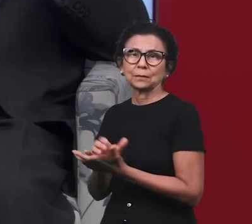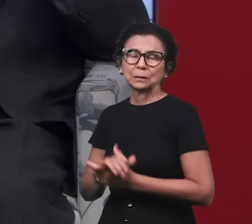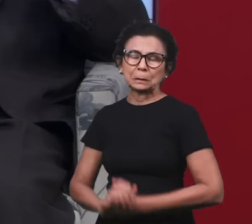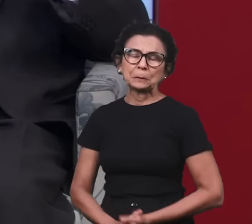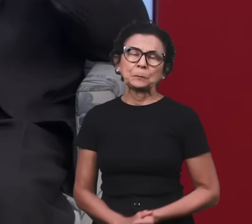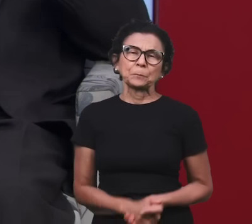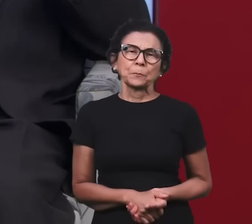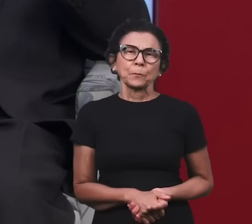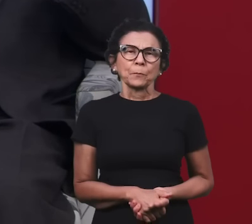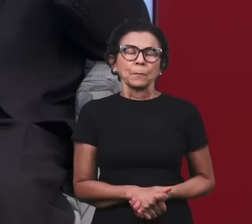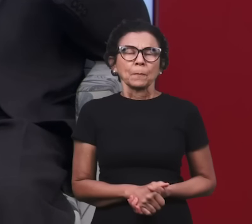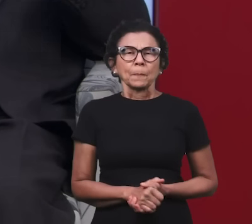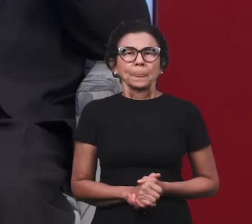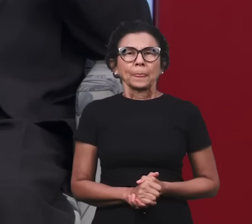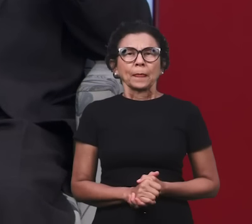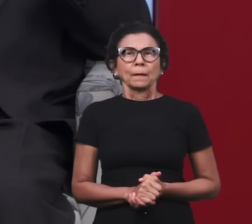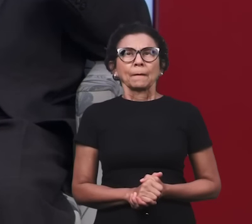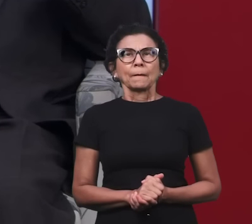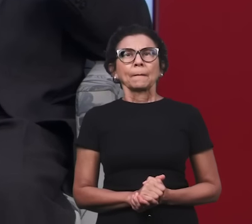depois